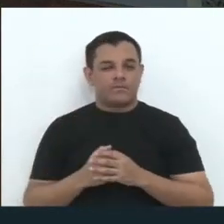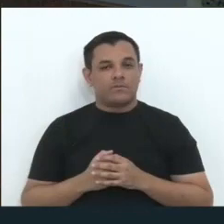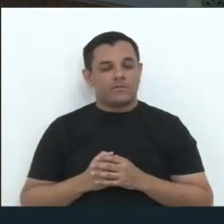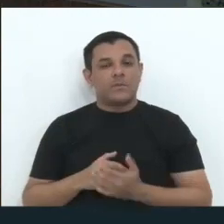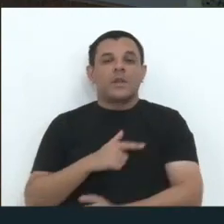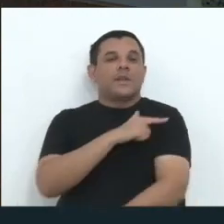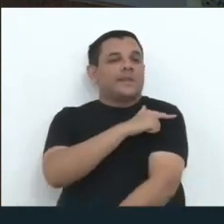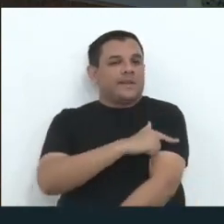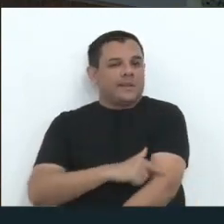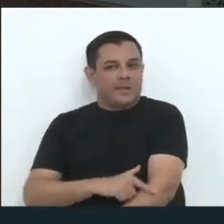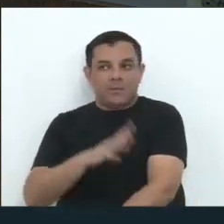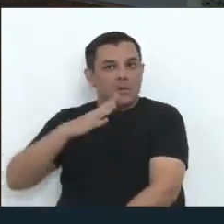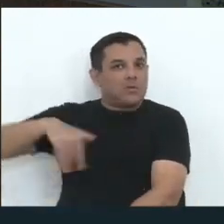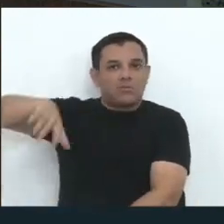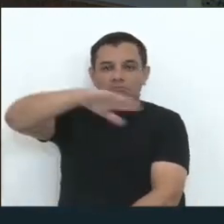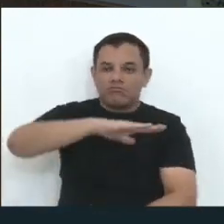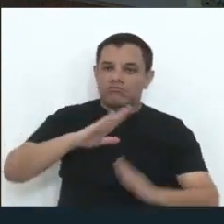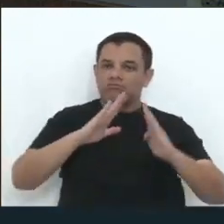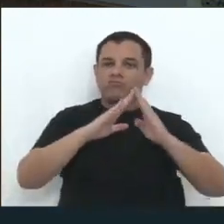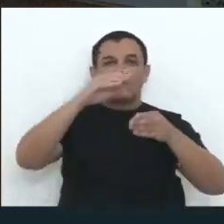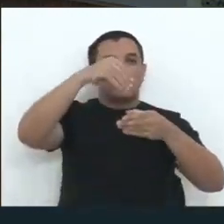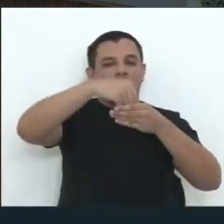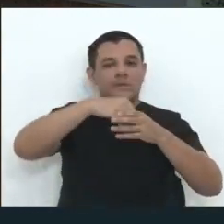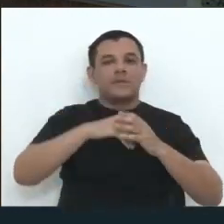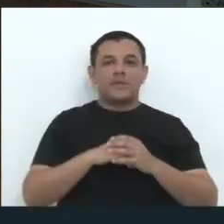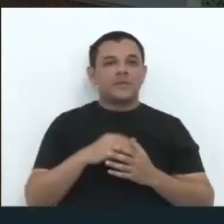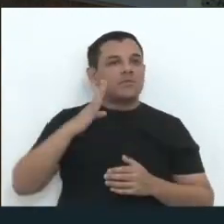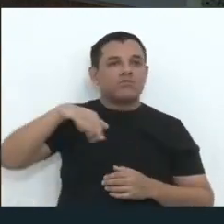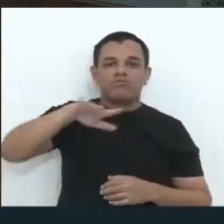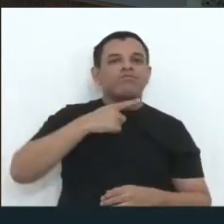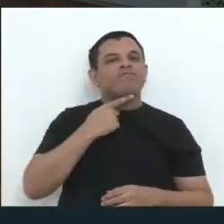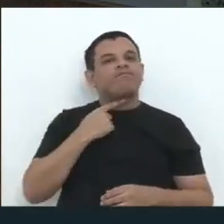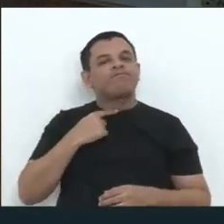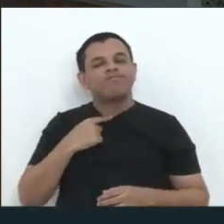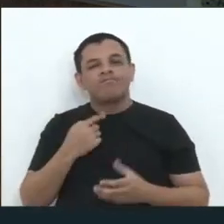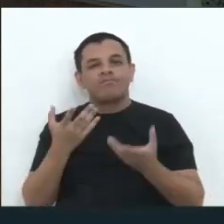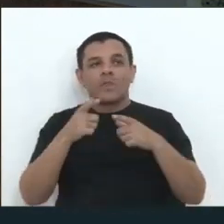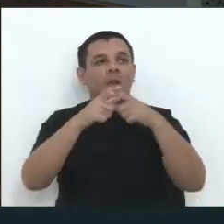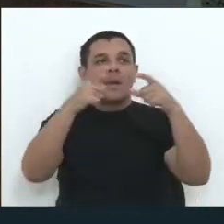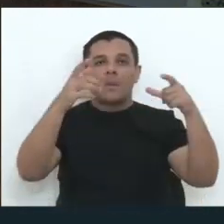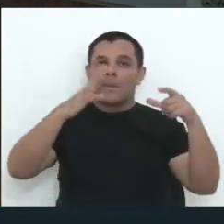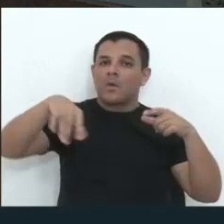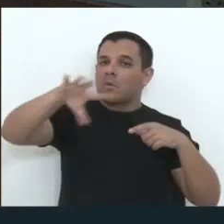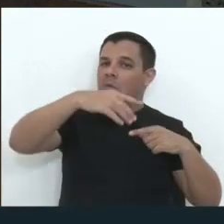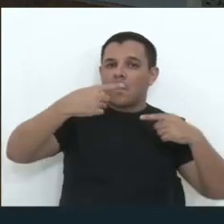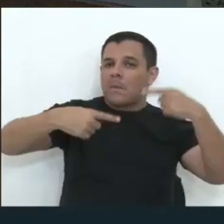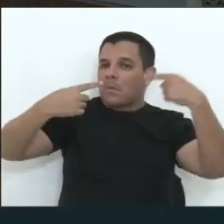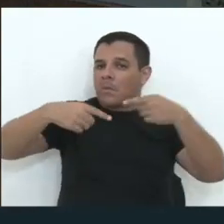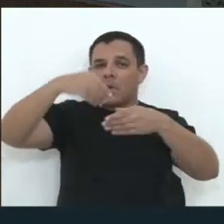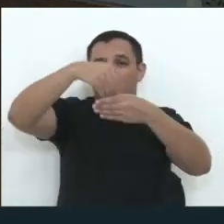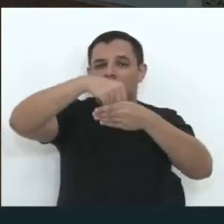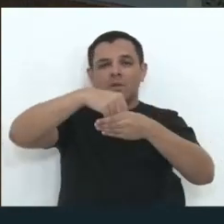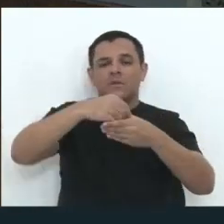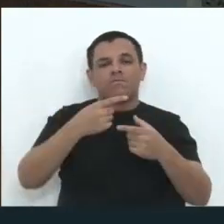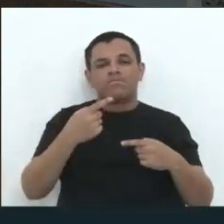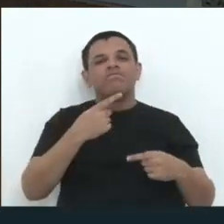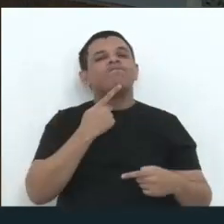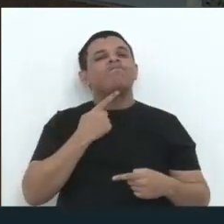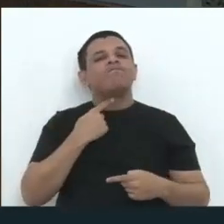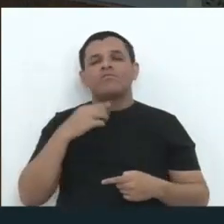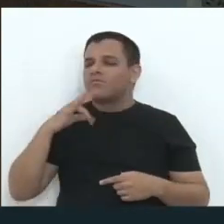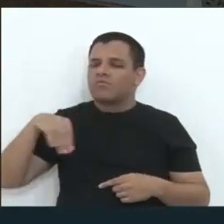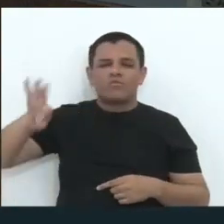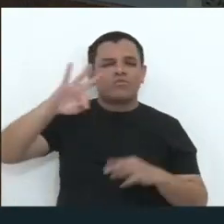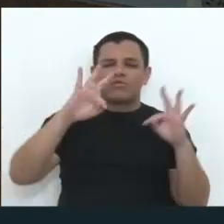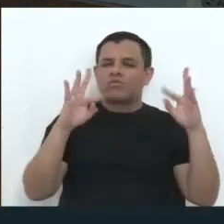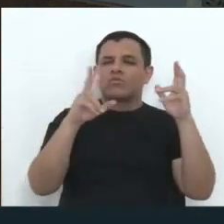toda a casa, porque eu sei que se faz vontade da grande maioria dos parlamentares aqui, porque todos os vereadores têm um grande